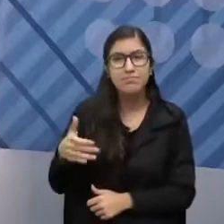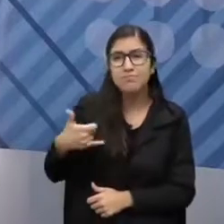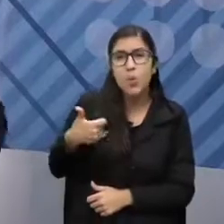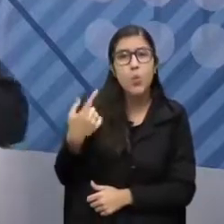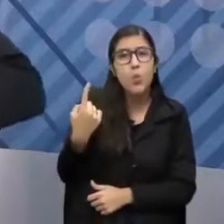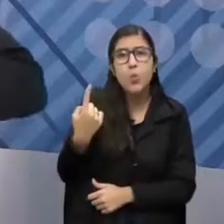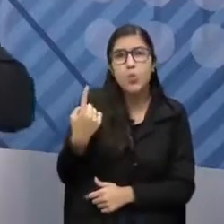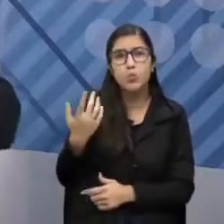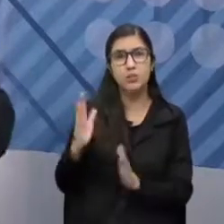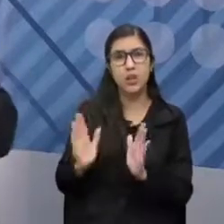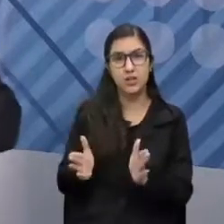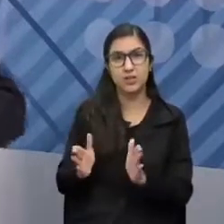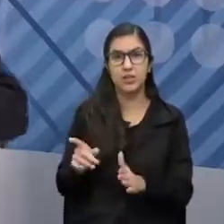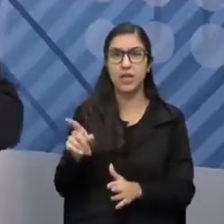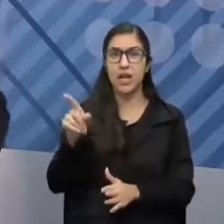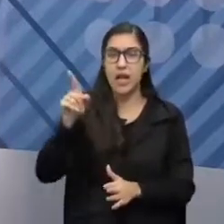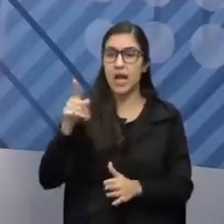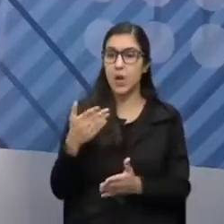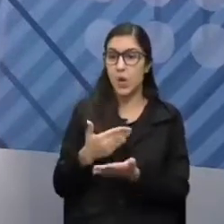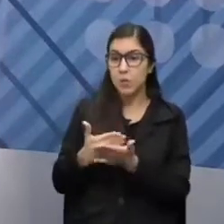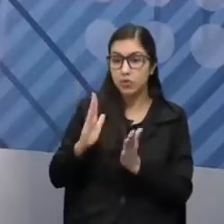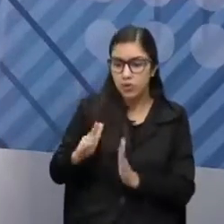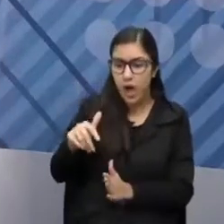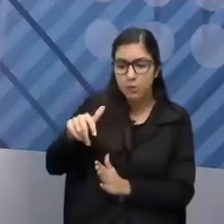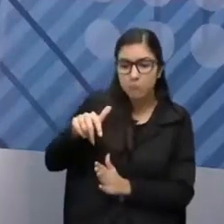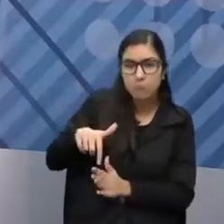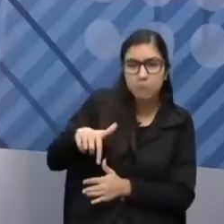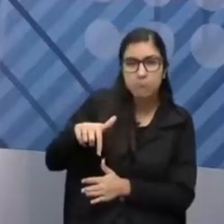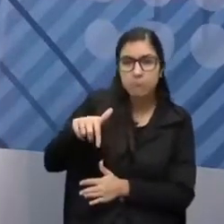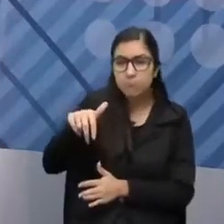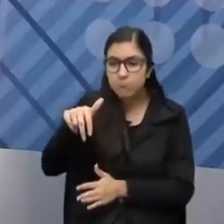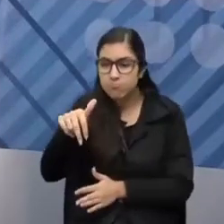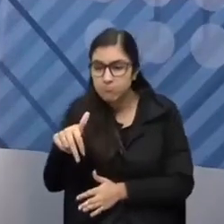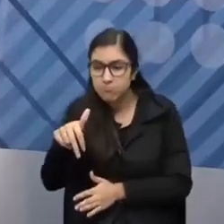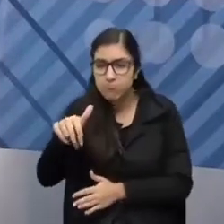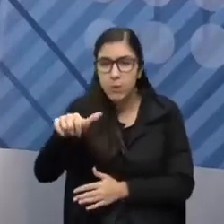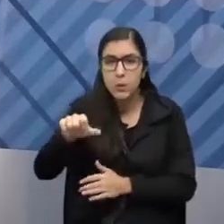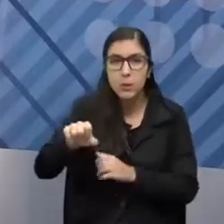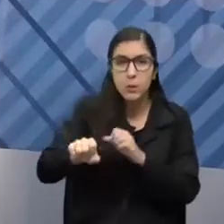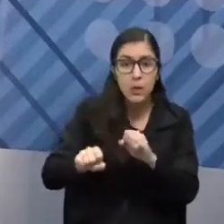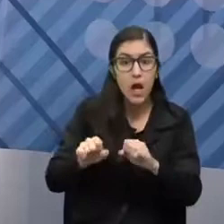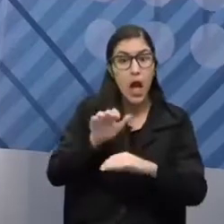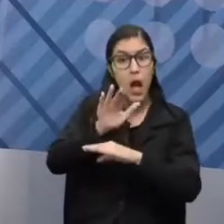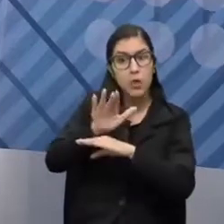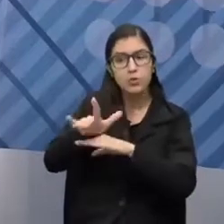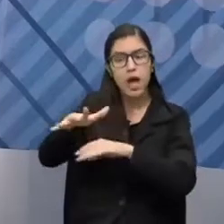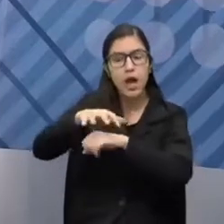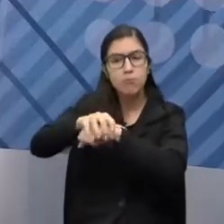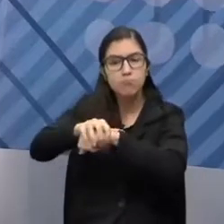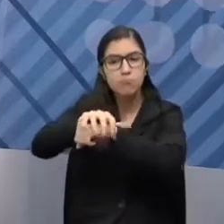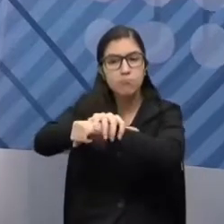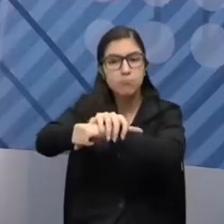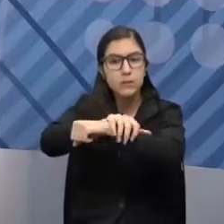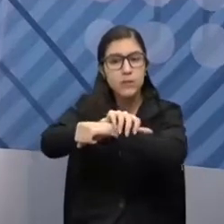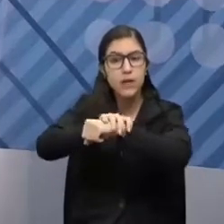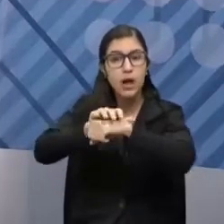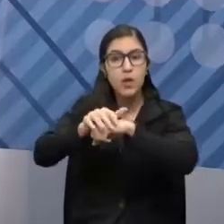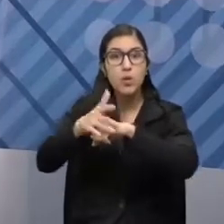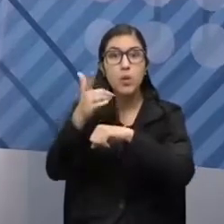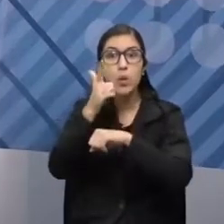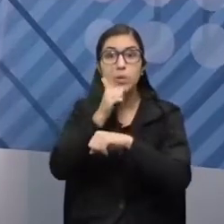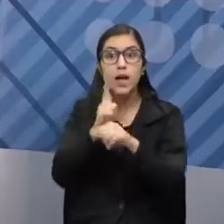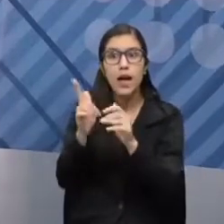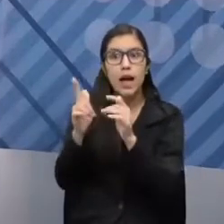aninho. Então, ela começou a andar, você vai começar a conectar a criança para que ela se adapte ao